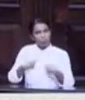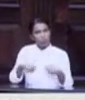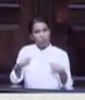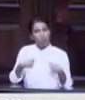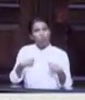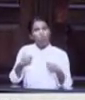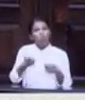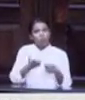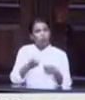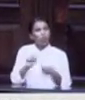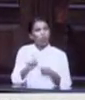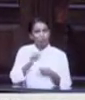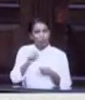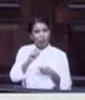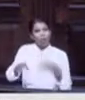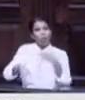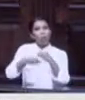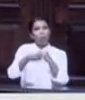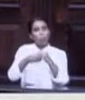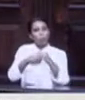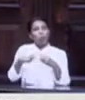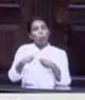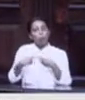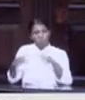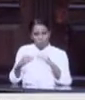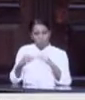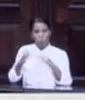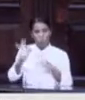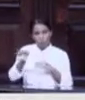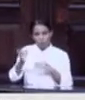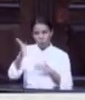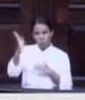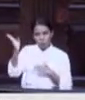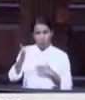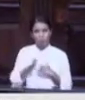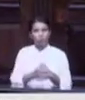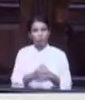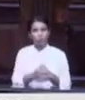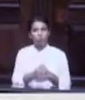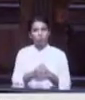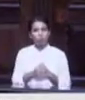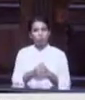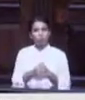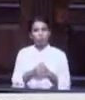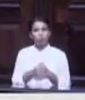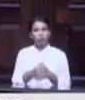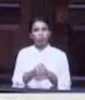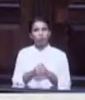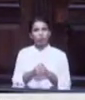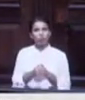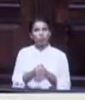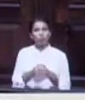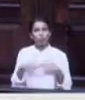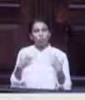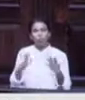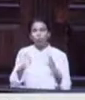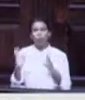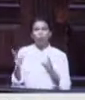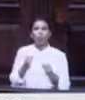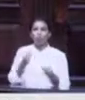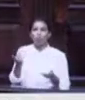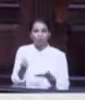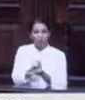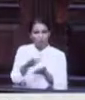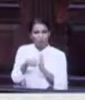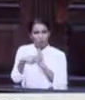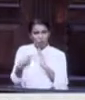sua autorização essa emenda, pois concordo com ela integralmente. E eu gostaria aqui, diante de tudo que estamos tratando,